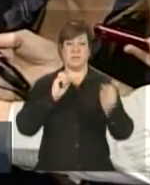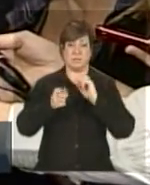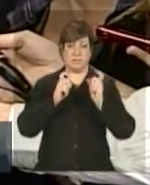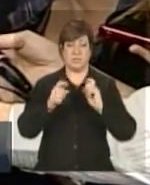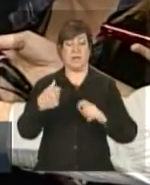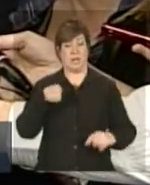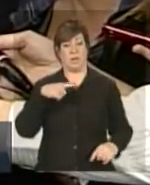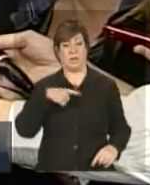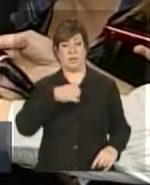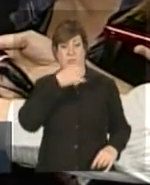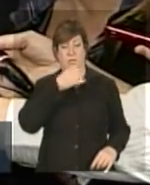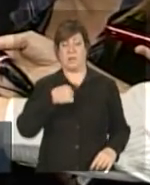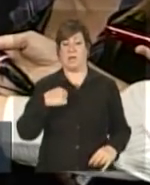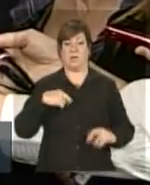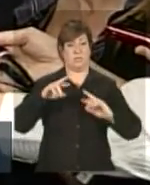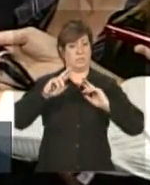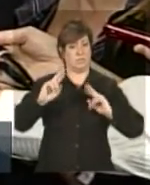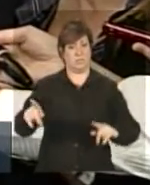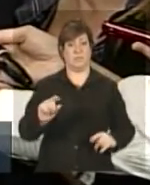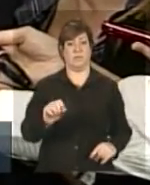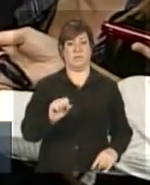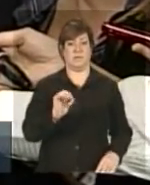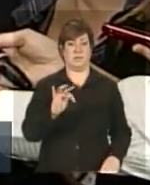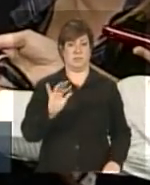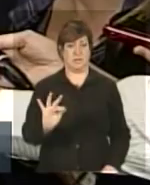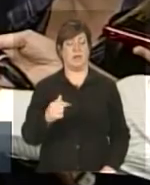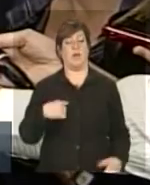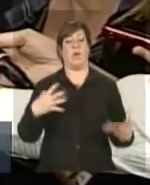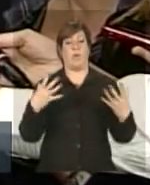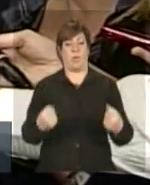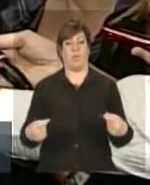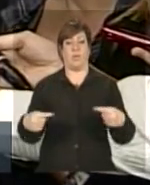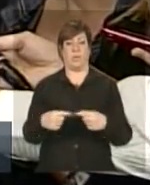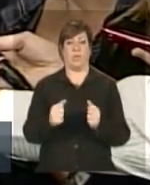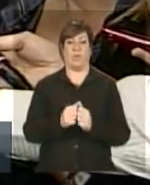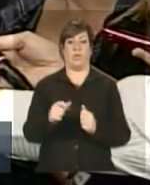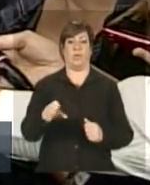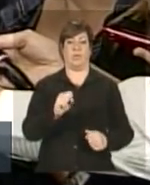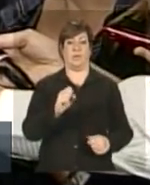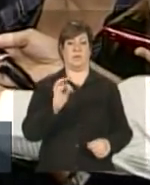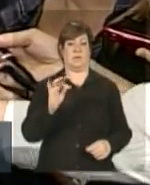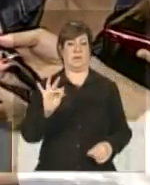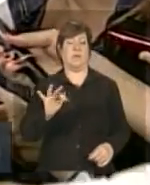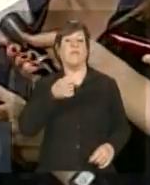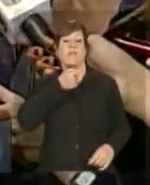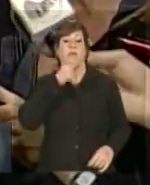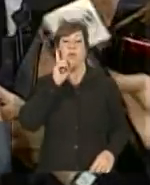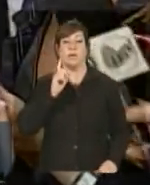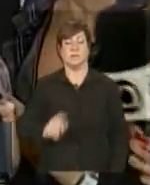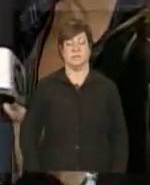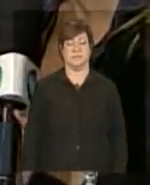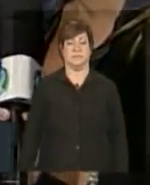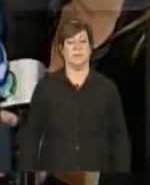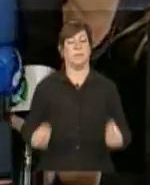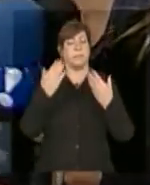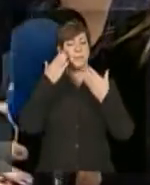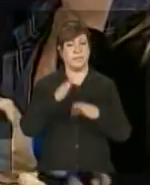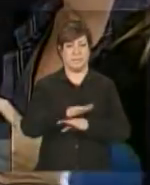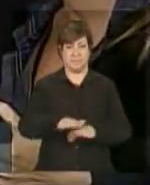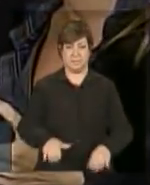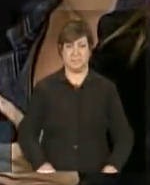uma posição, eu discordo da posição do STF, uhum, e concordo com a posição do STF de ontem. Obrigado. Muito